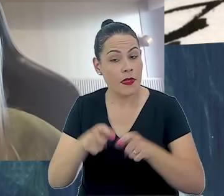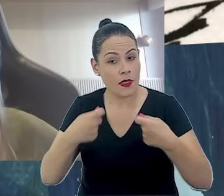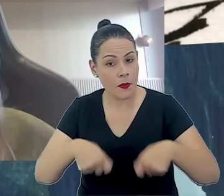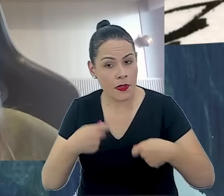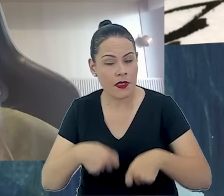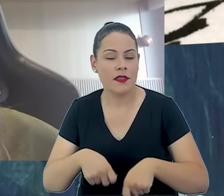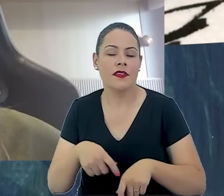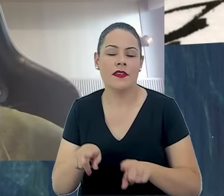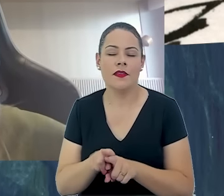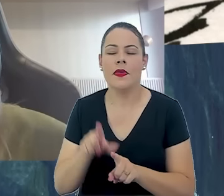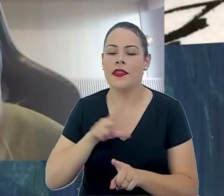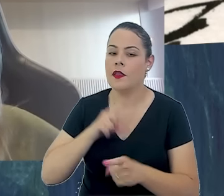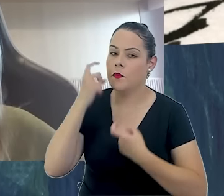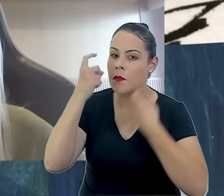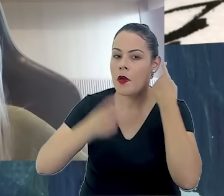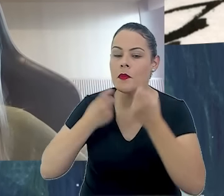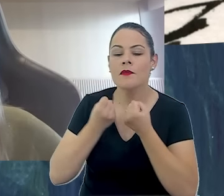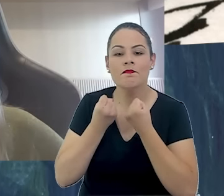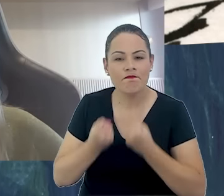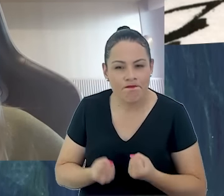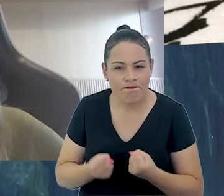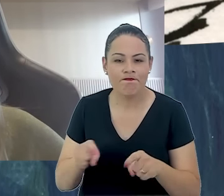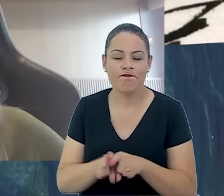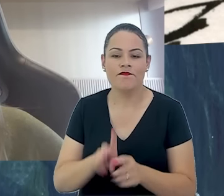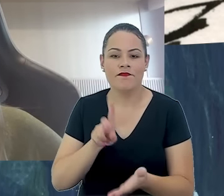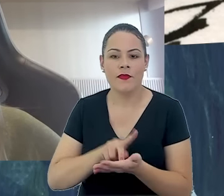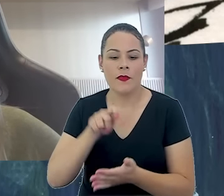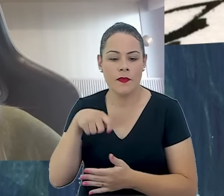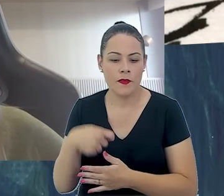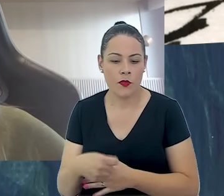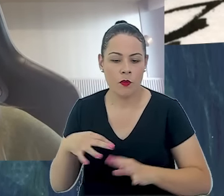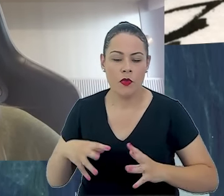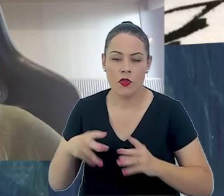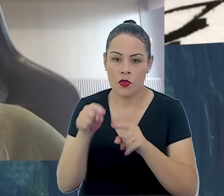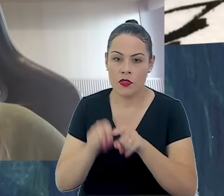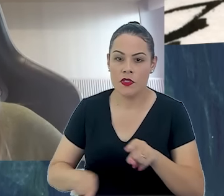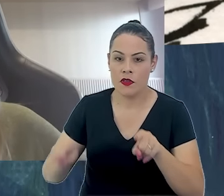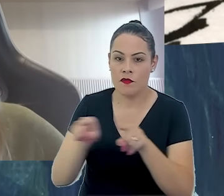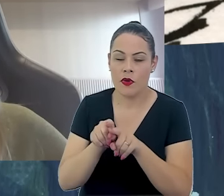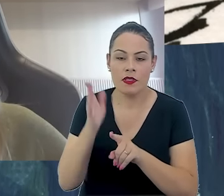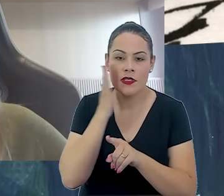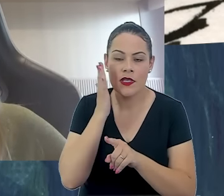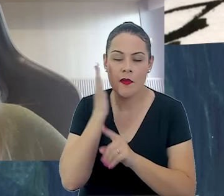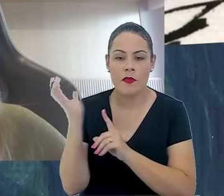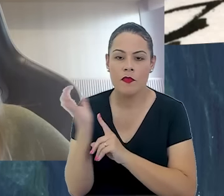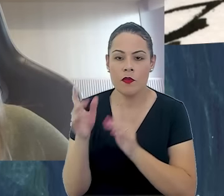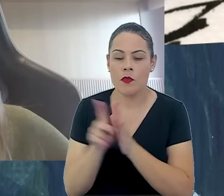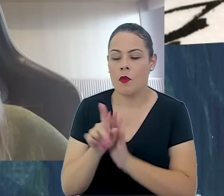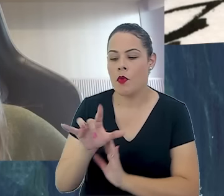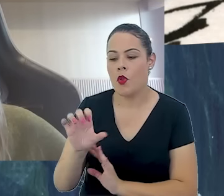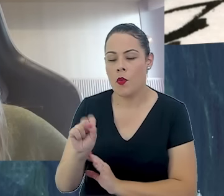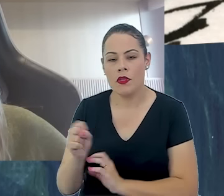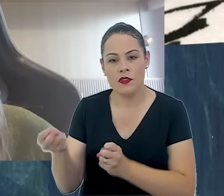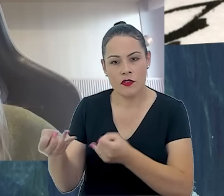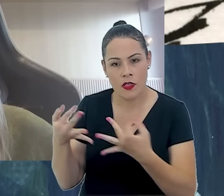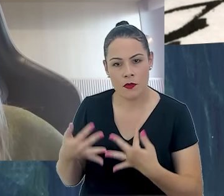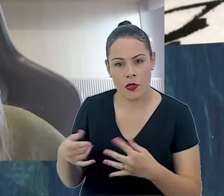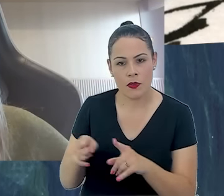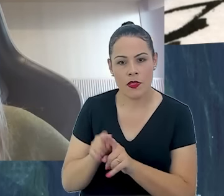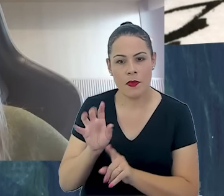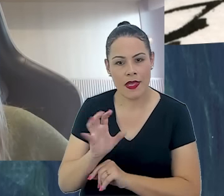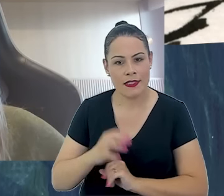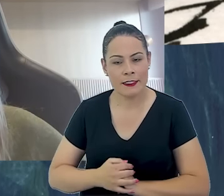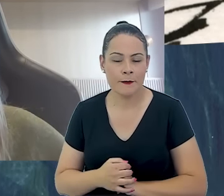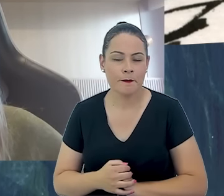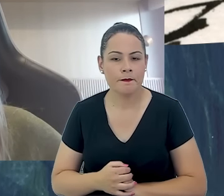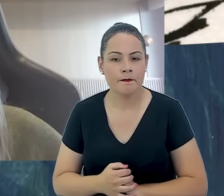falando aqui, existe uma preocupação gigantesca mesmo em relação ao Point of No Return, que foi colocado pelo Luiz.